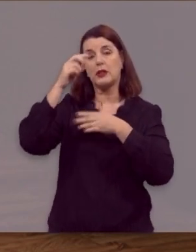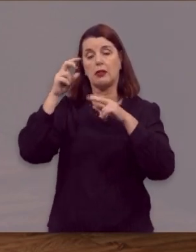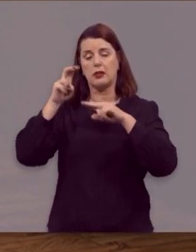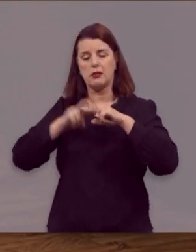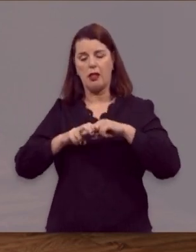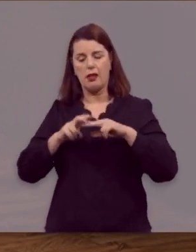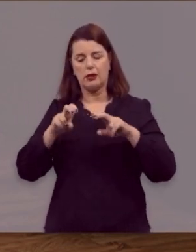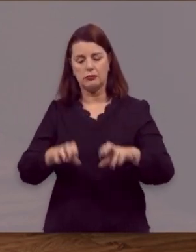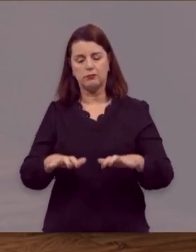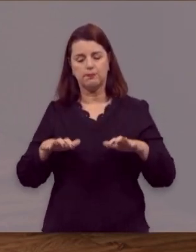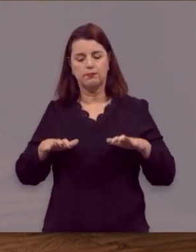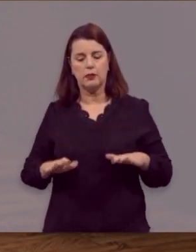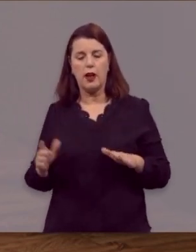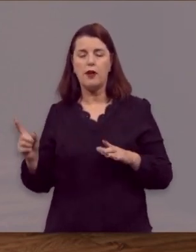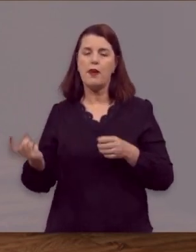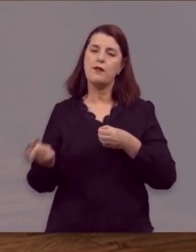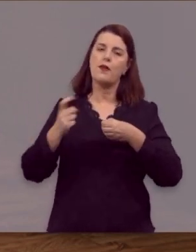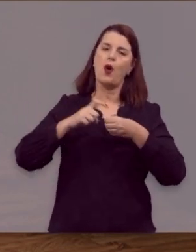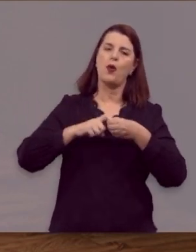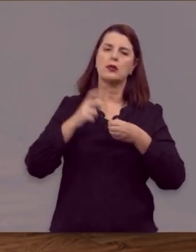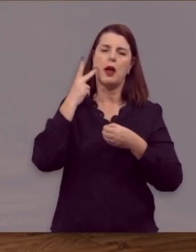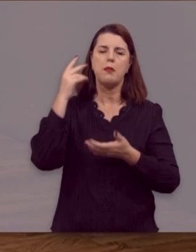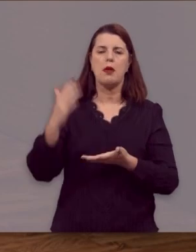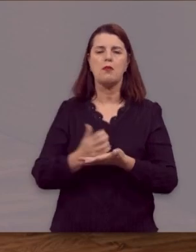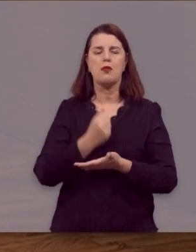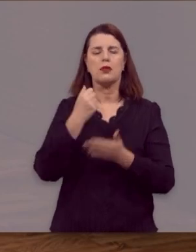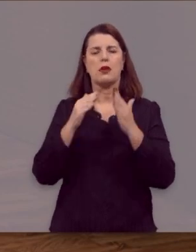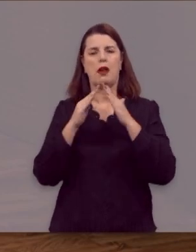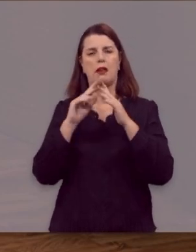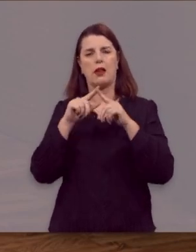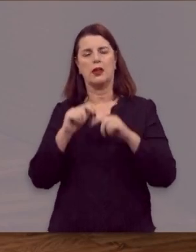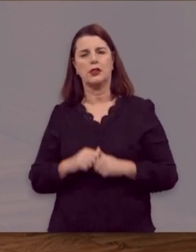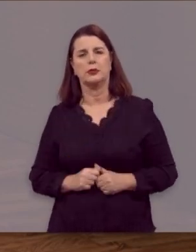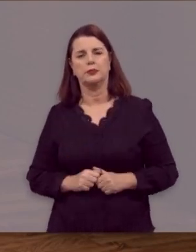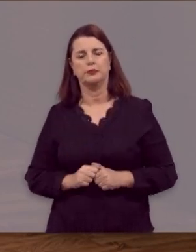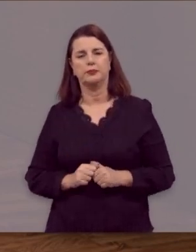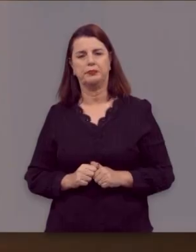sentado no trono e ele vai voltar para buscar a sua igreja.